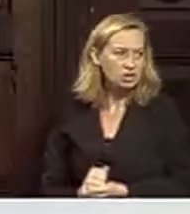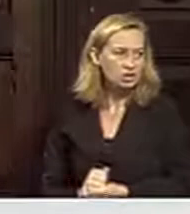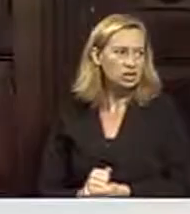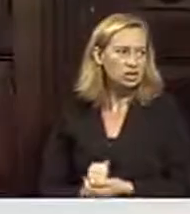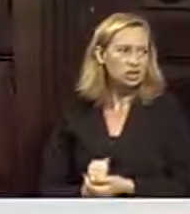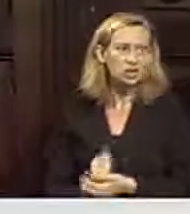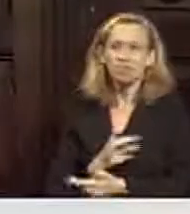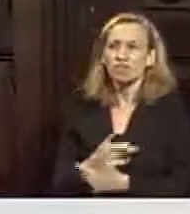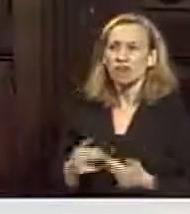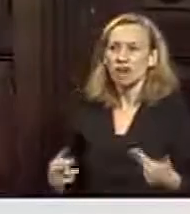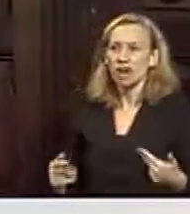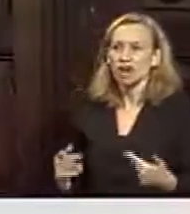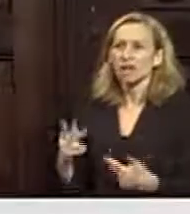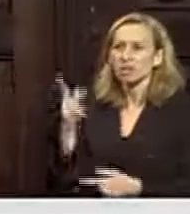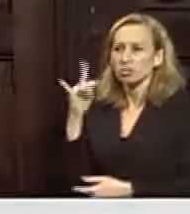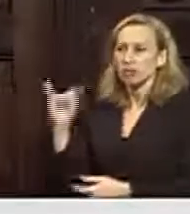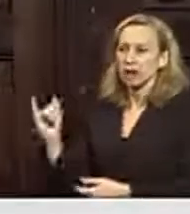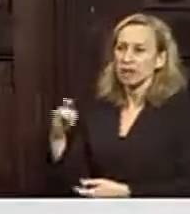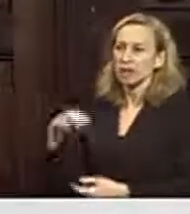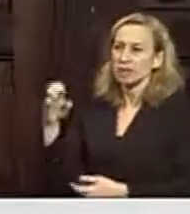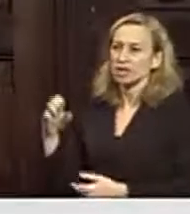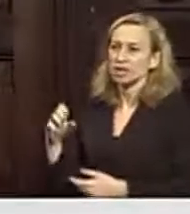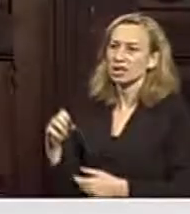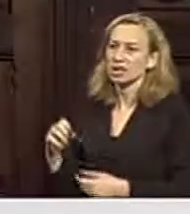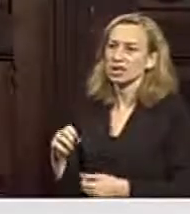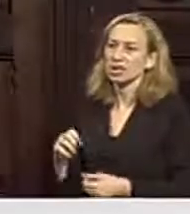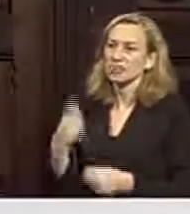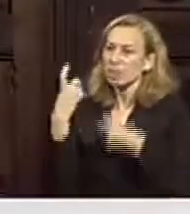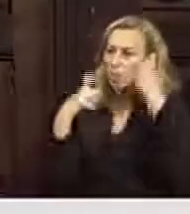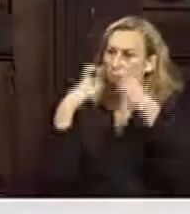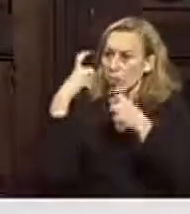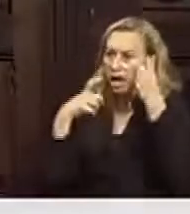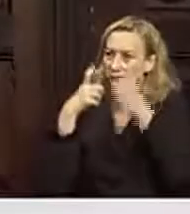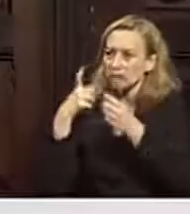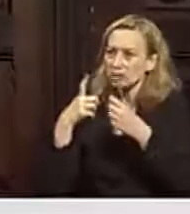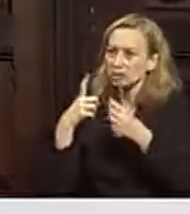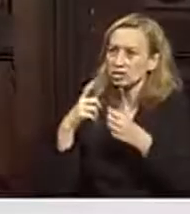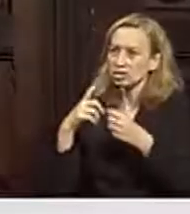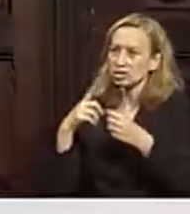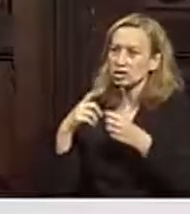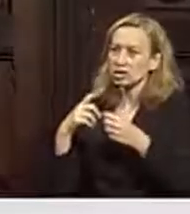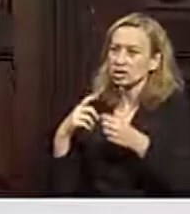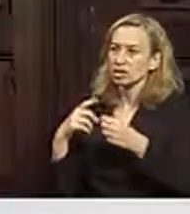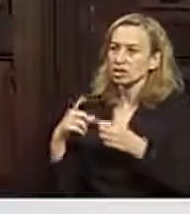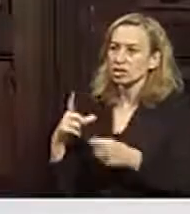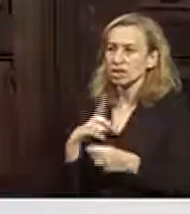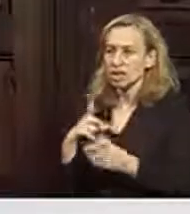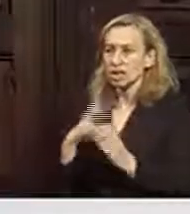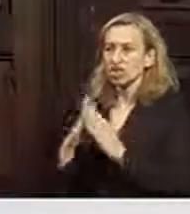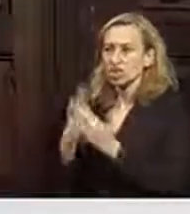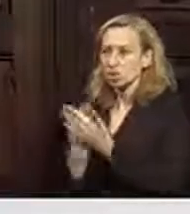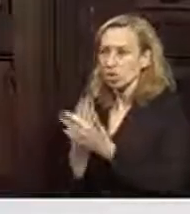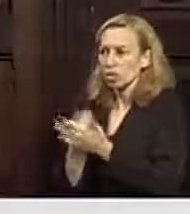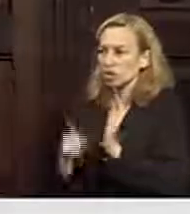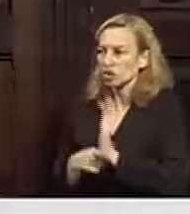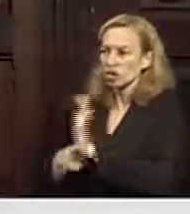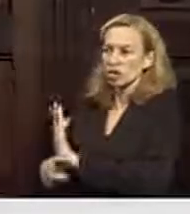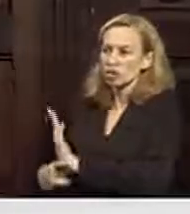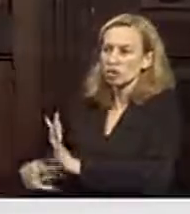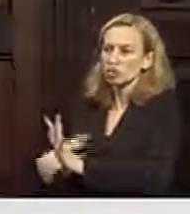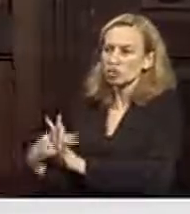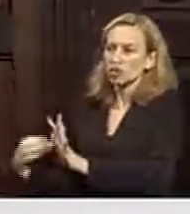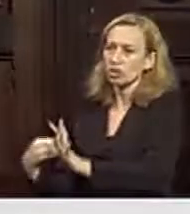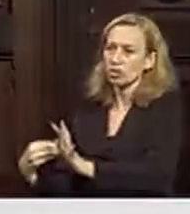para colocarem filhos nas escolas, e ele pega as escolas e doa para uma cidade da Baixada